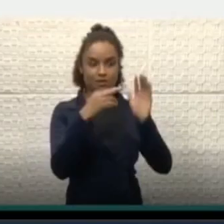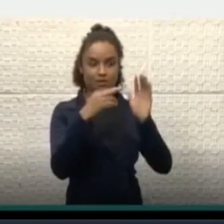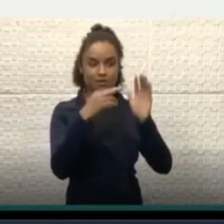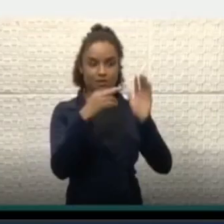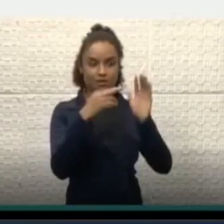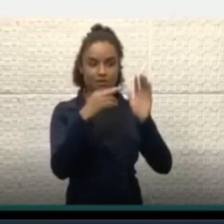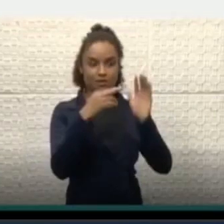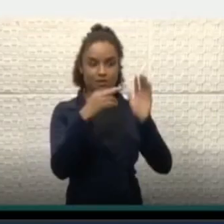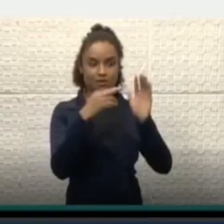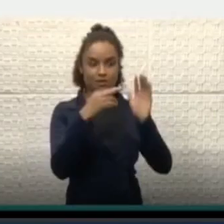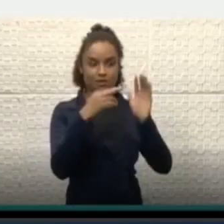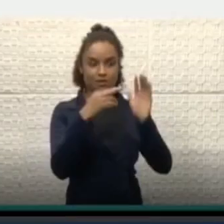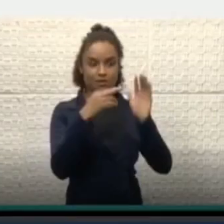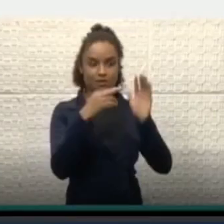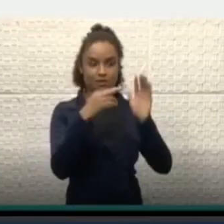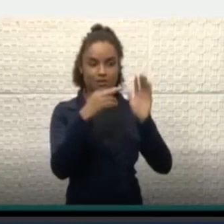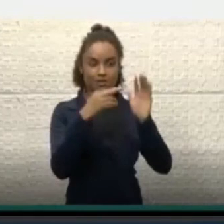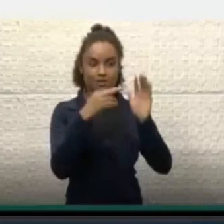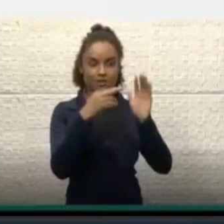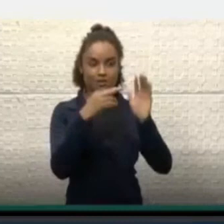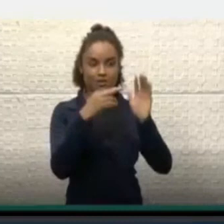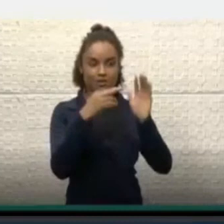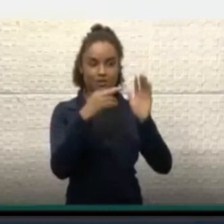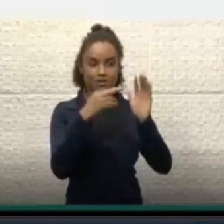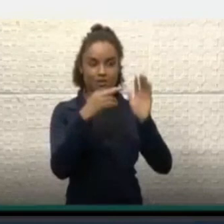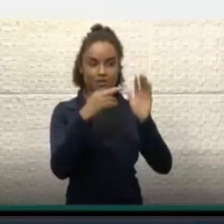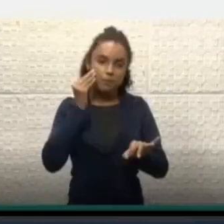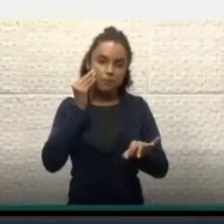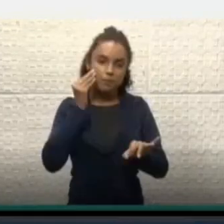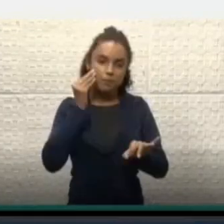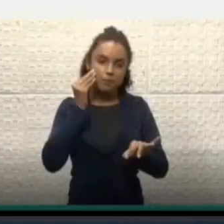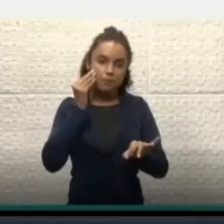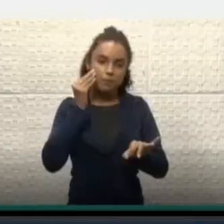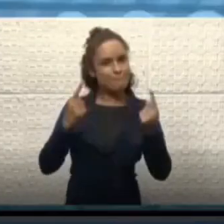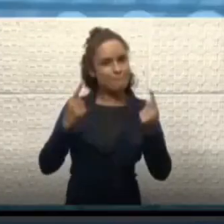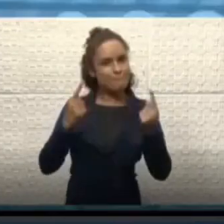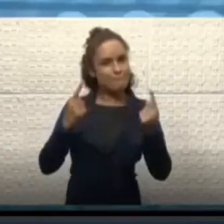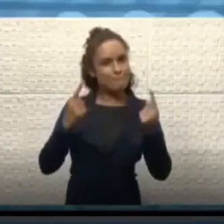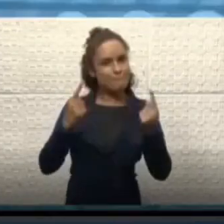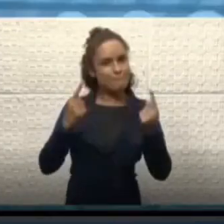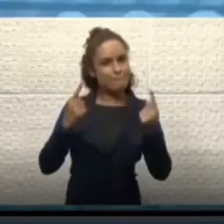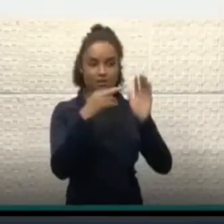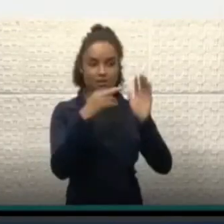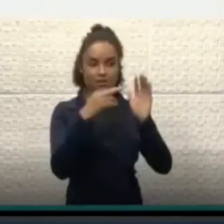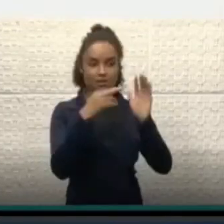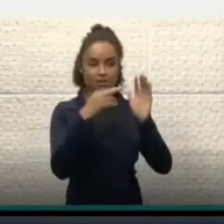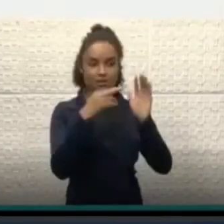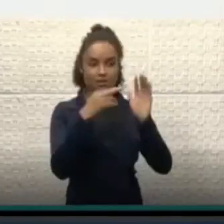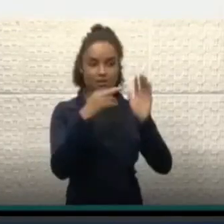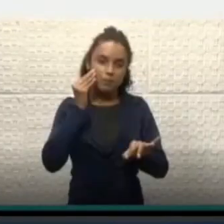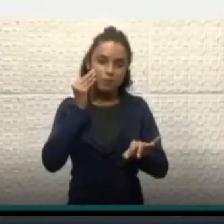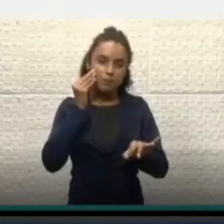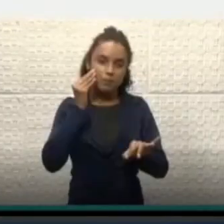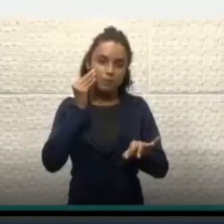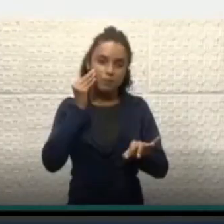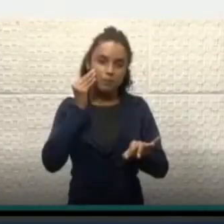higienização, e nós já vamos partir, então, para a preparação da nossa amostra.